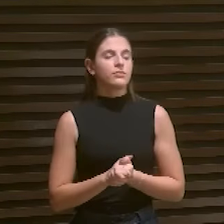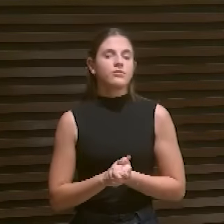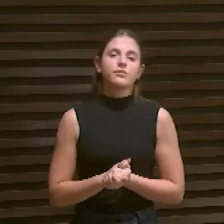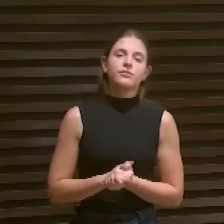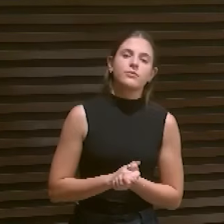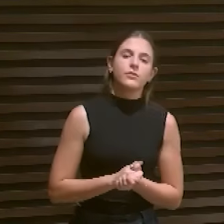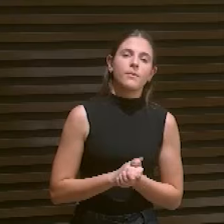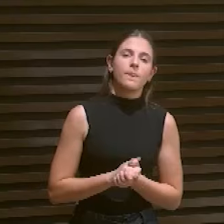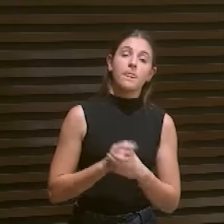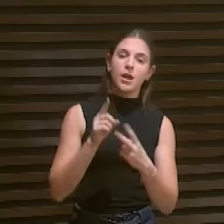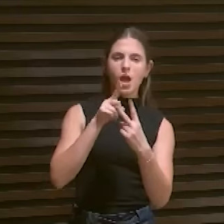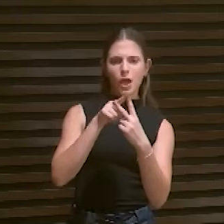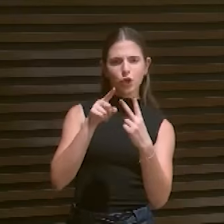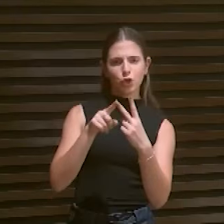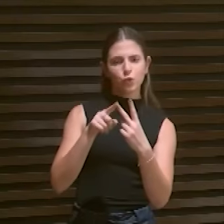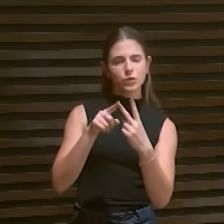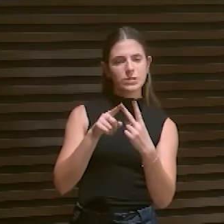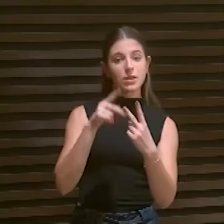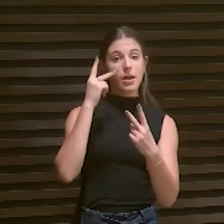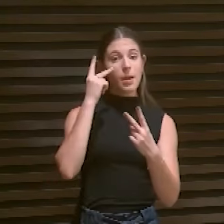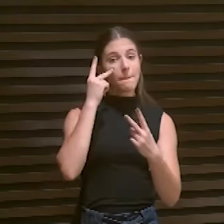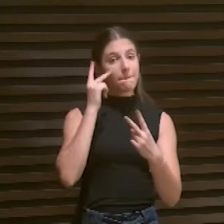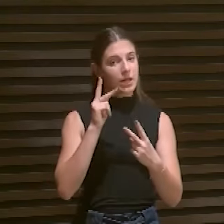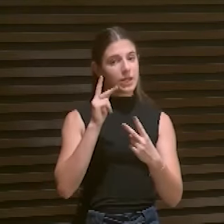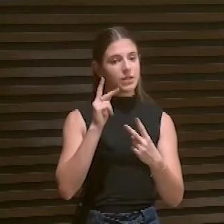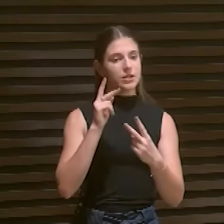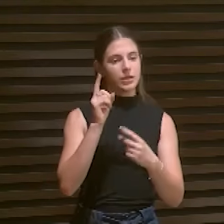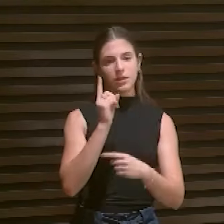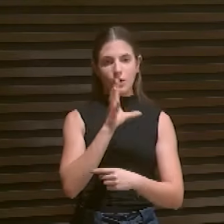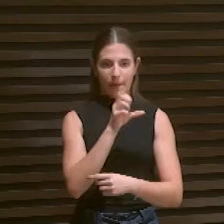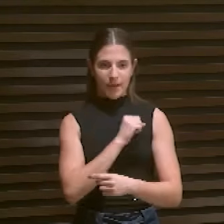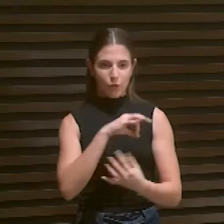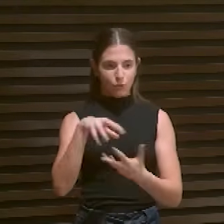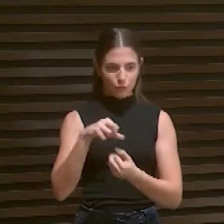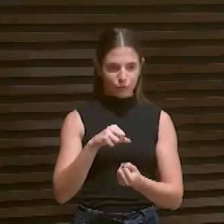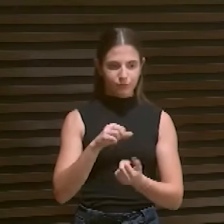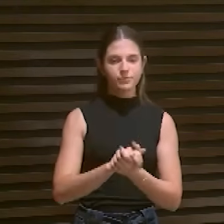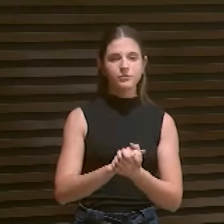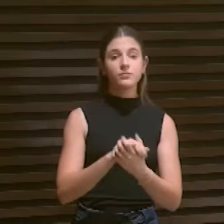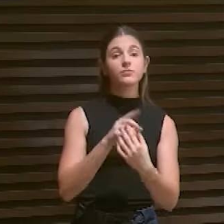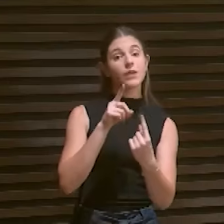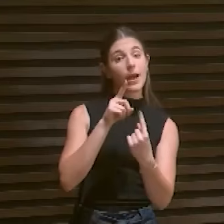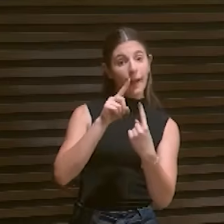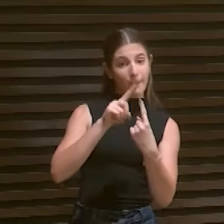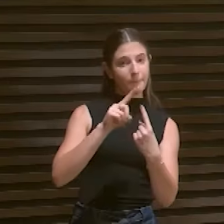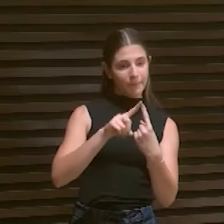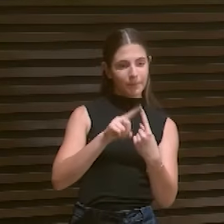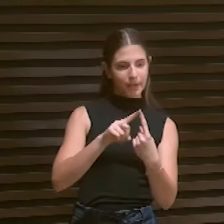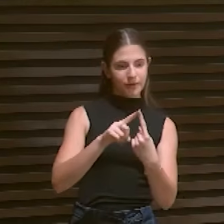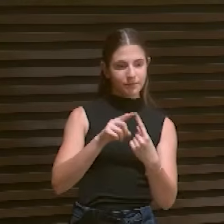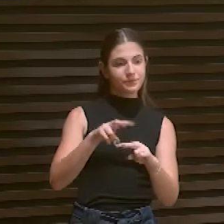Duas razões para não amar o mundo. A primeira razão pela qual os cristãos não devem amar o